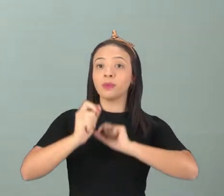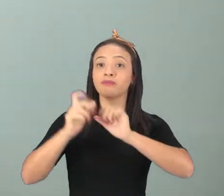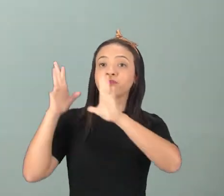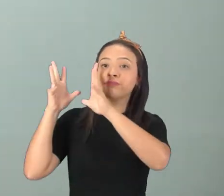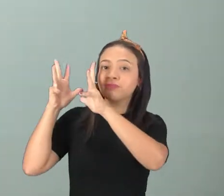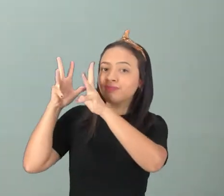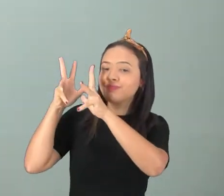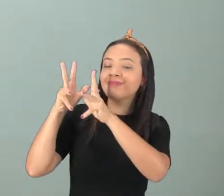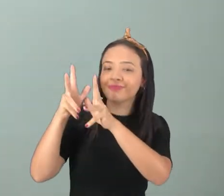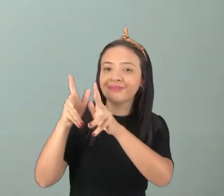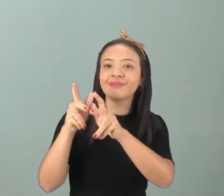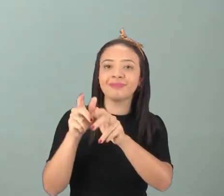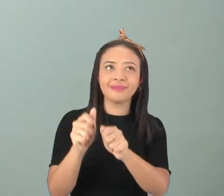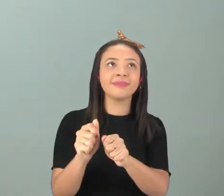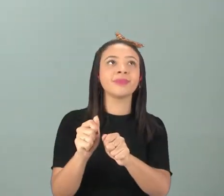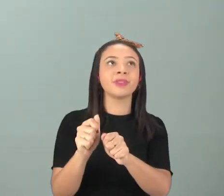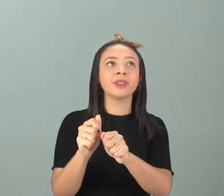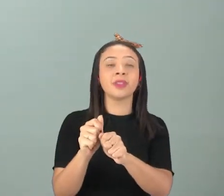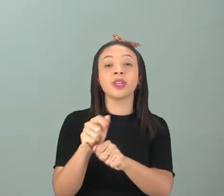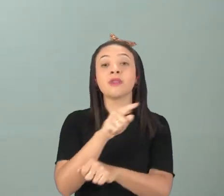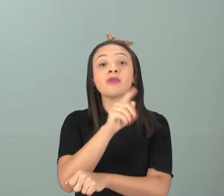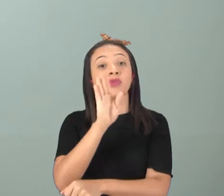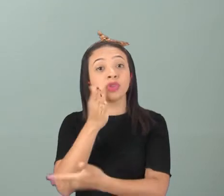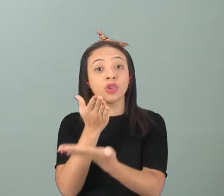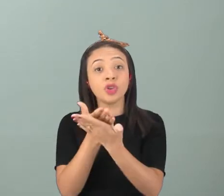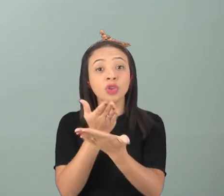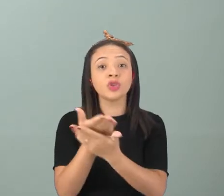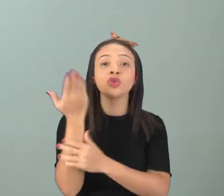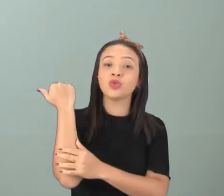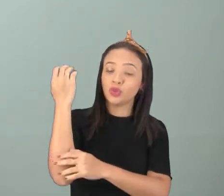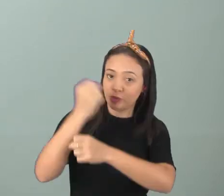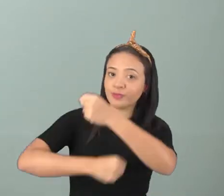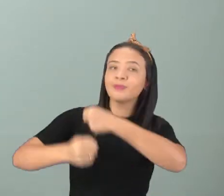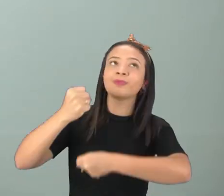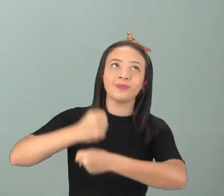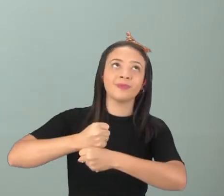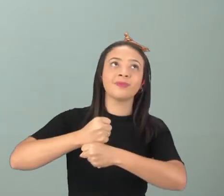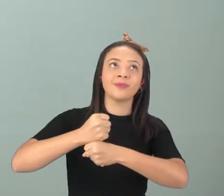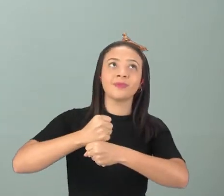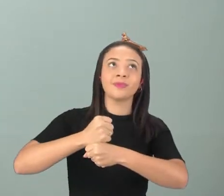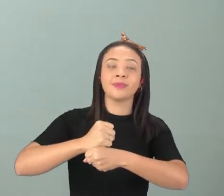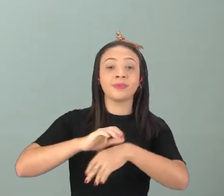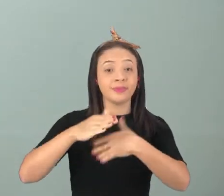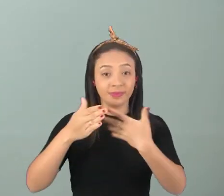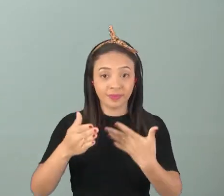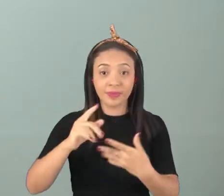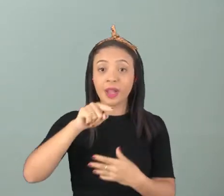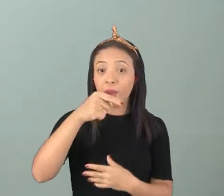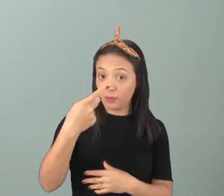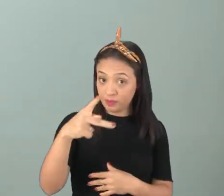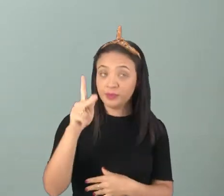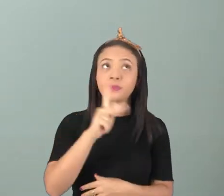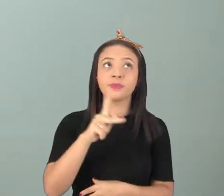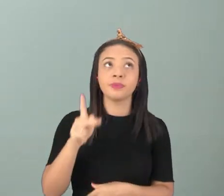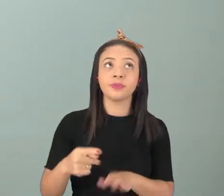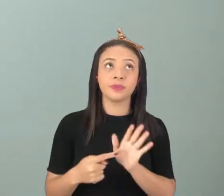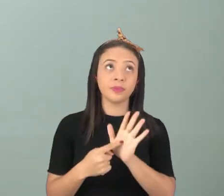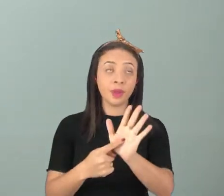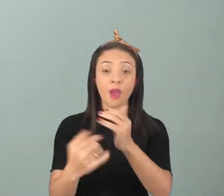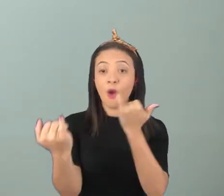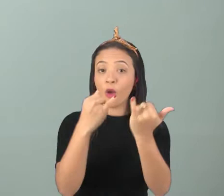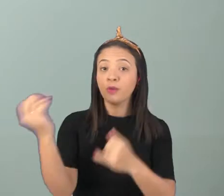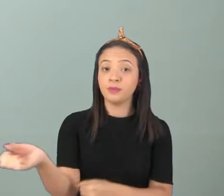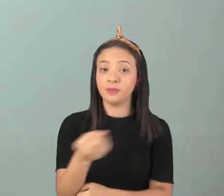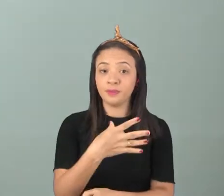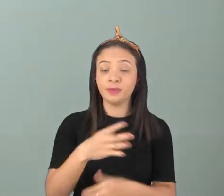um repeteco de coisas que você estudou o ano passado. E aí, em breve, seu professor trará novidades